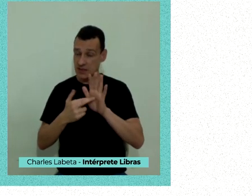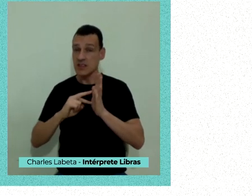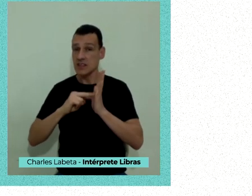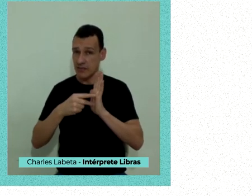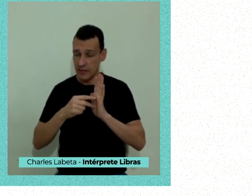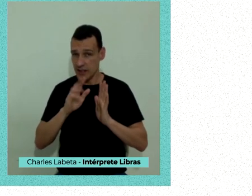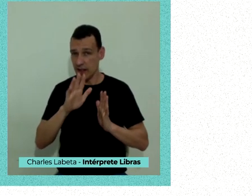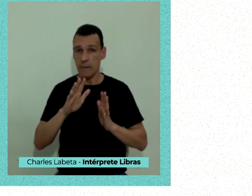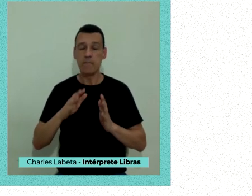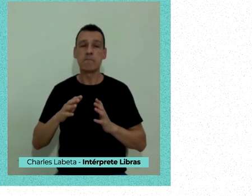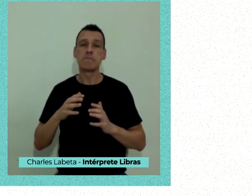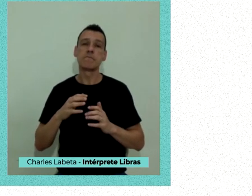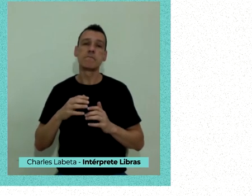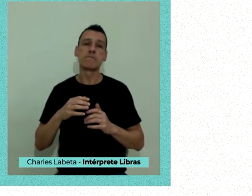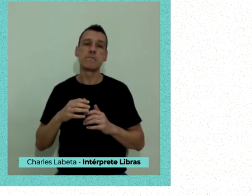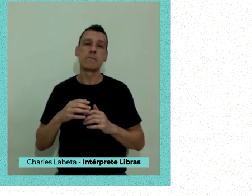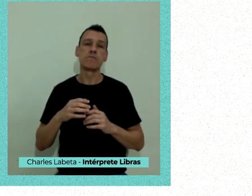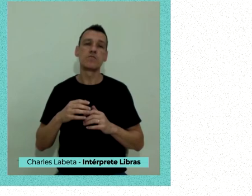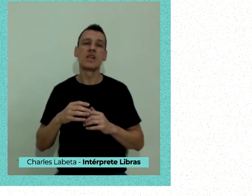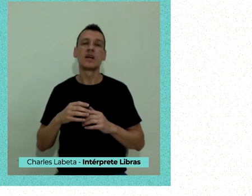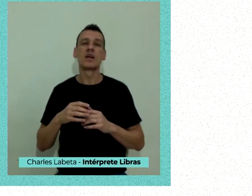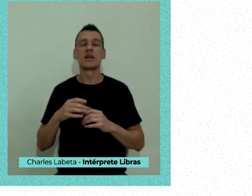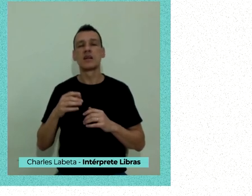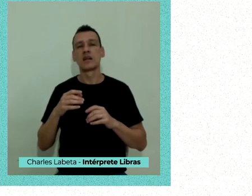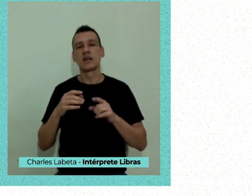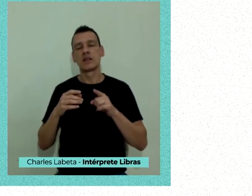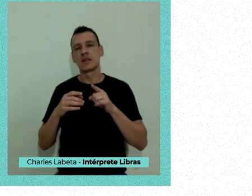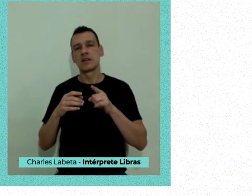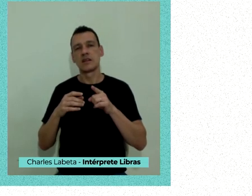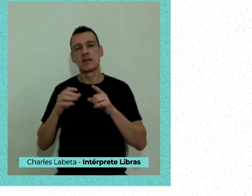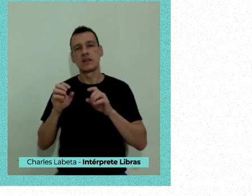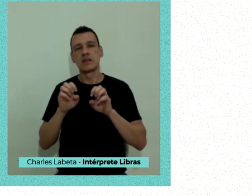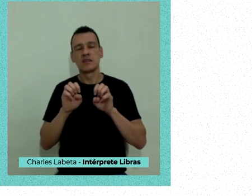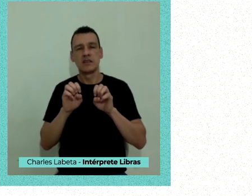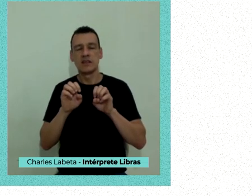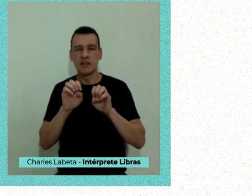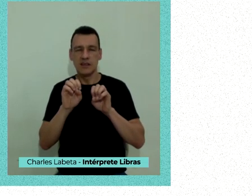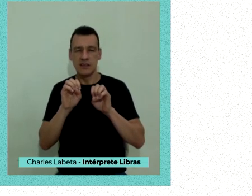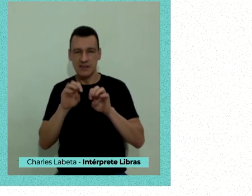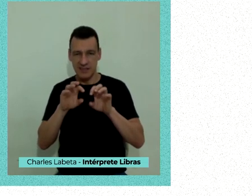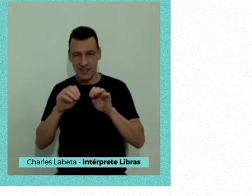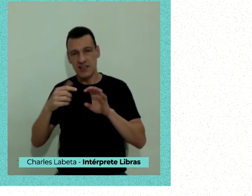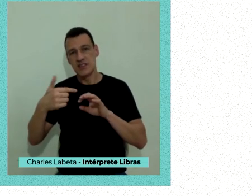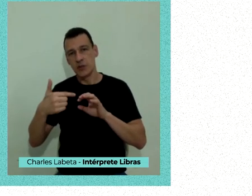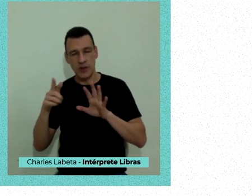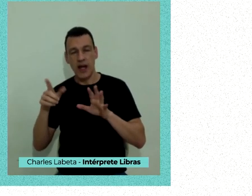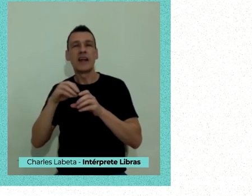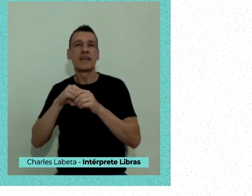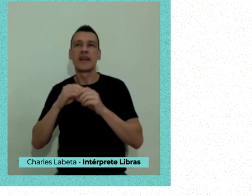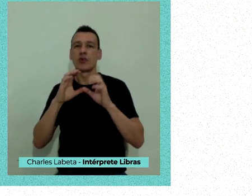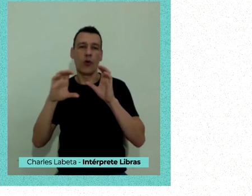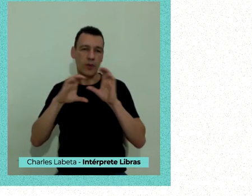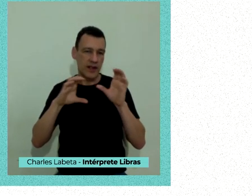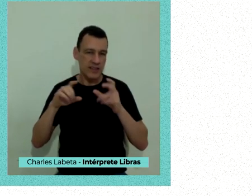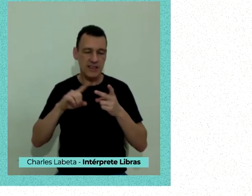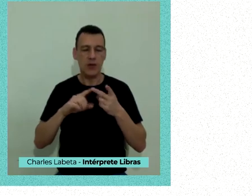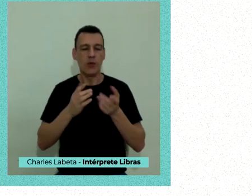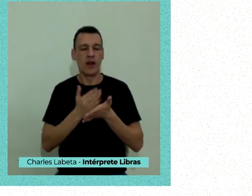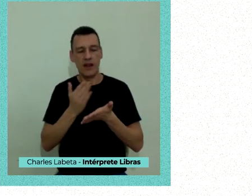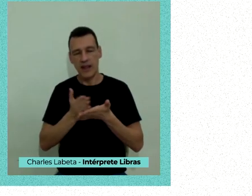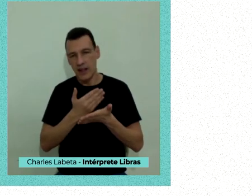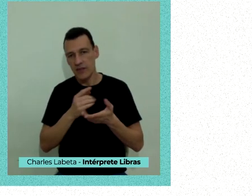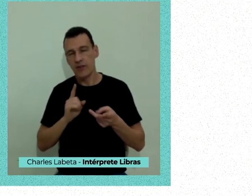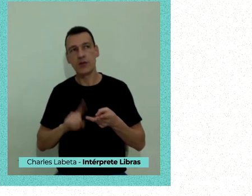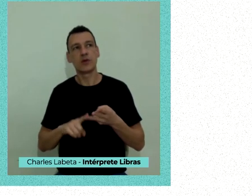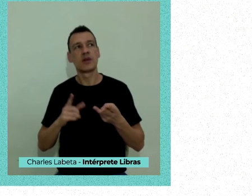principalmente pela socialização secundária, né, dentro dos meios de comunicação, dentro dos livros, e